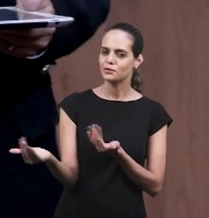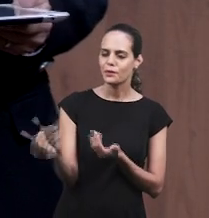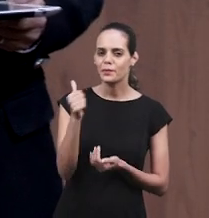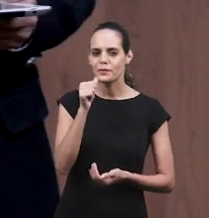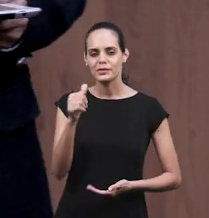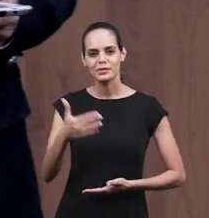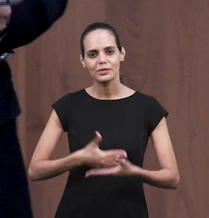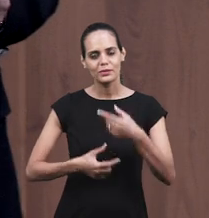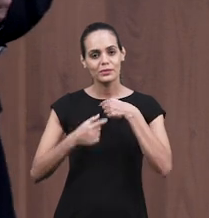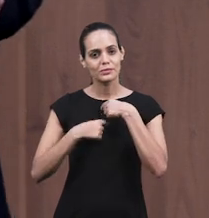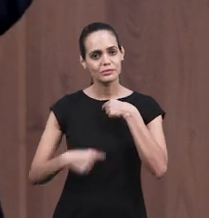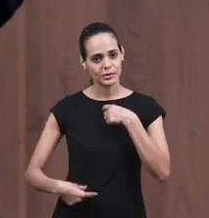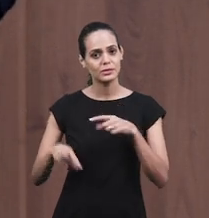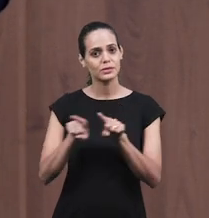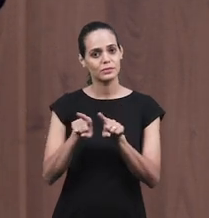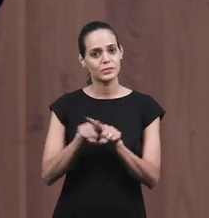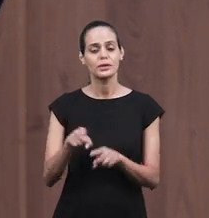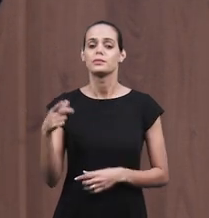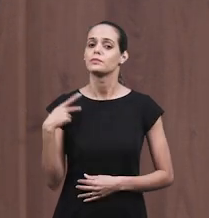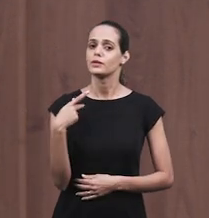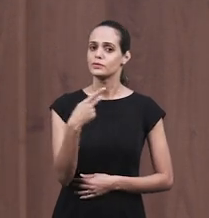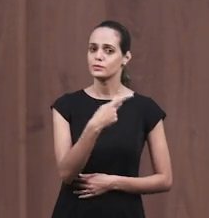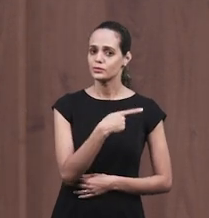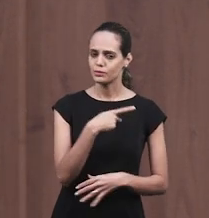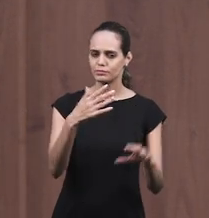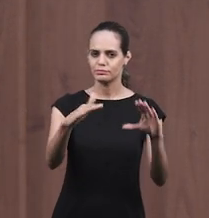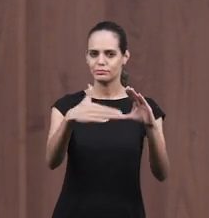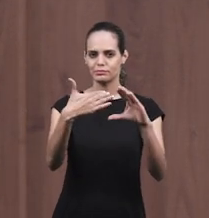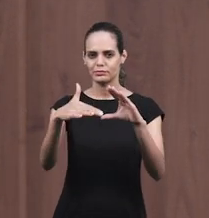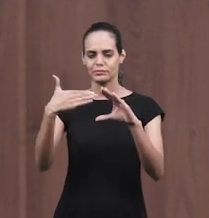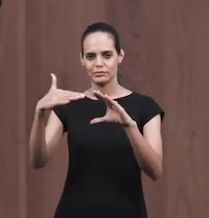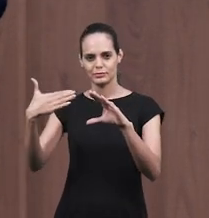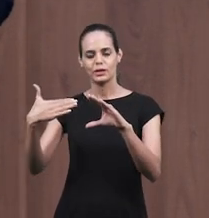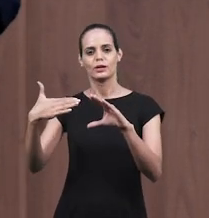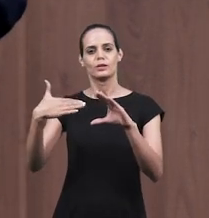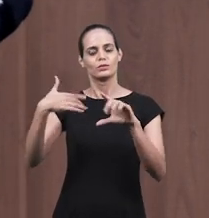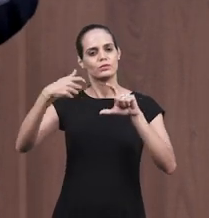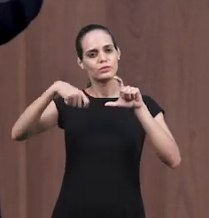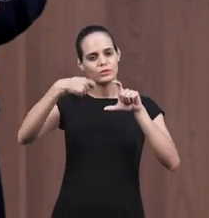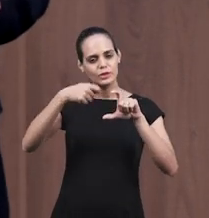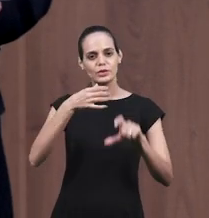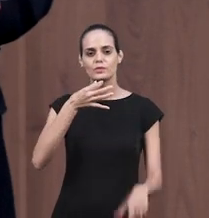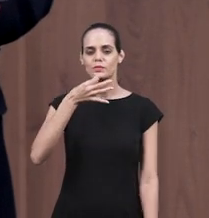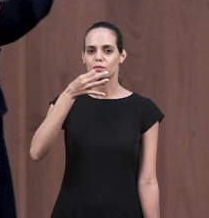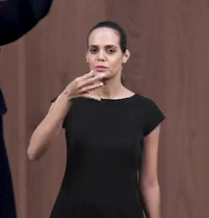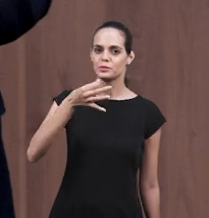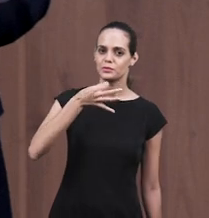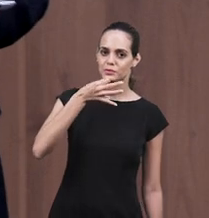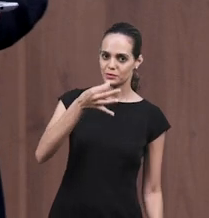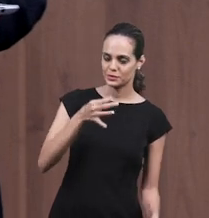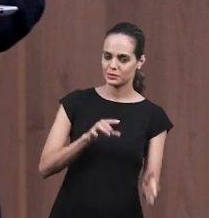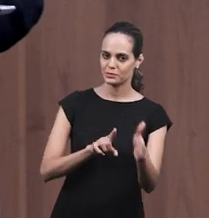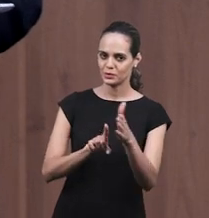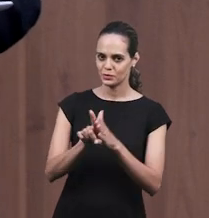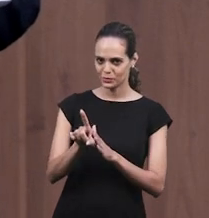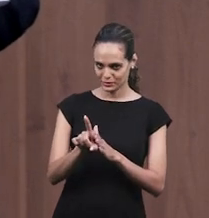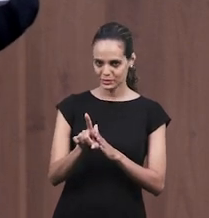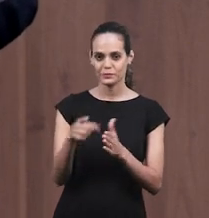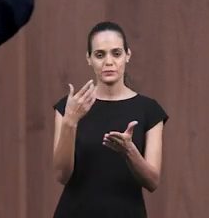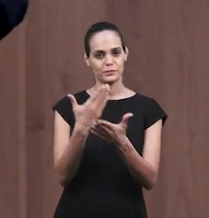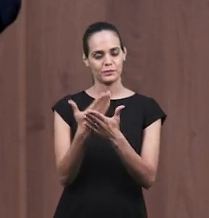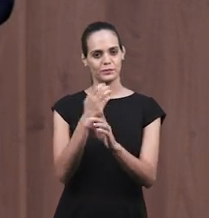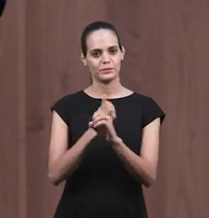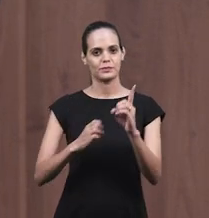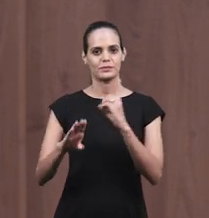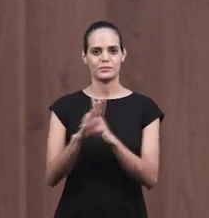os jovens, as senhoras, os obreiros e até pastor enviando as contribuições através dos vídeos para o nosso estudo